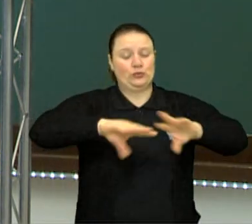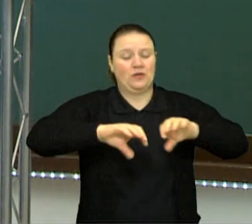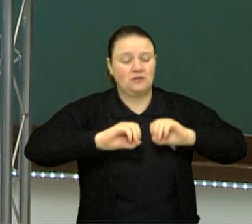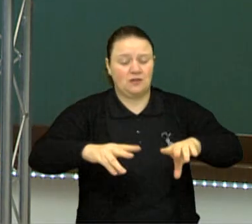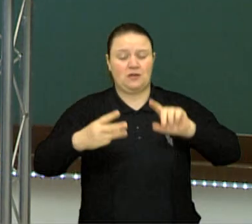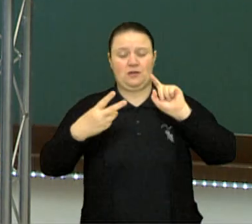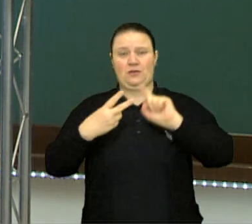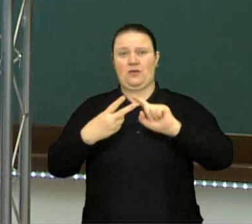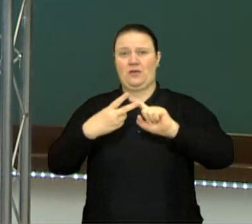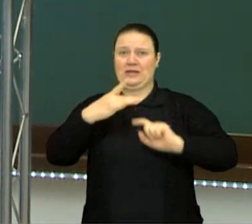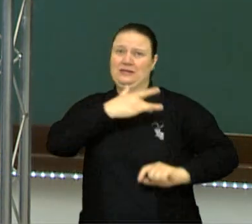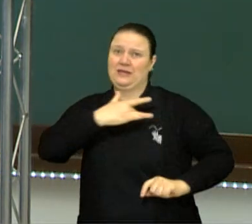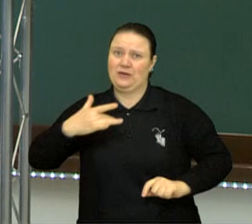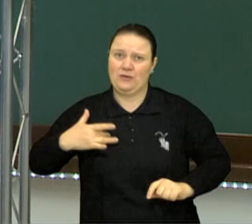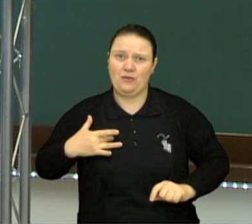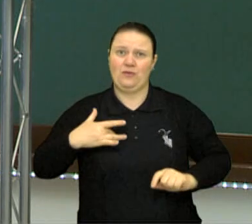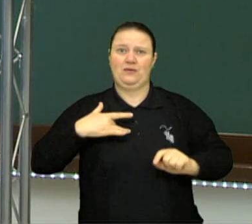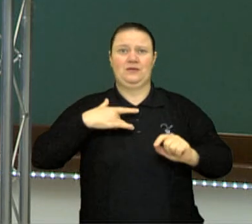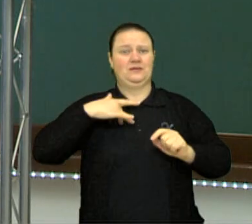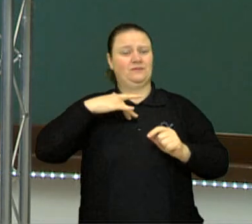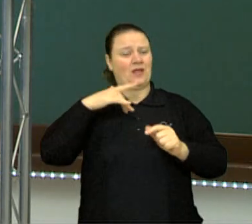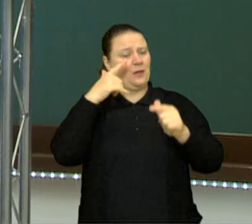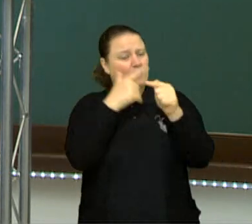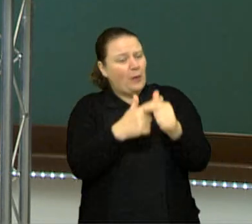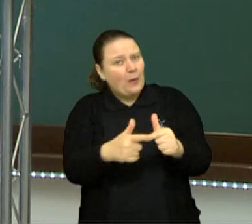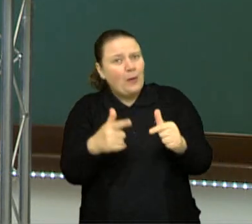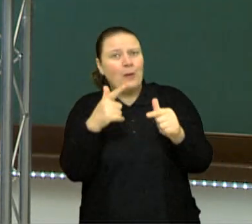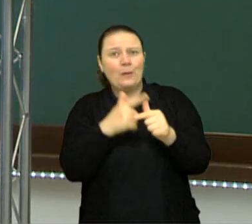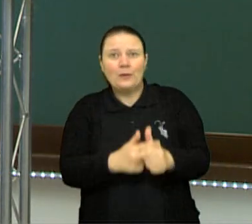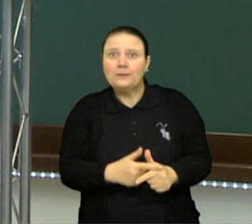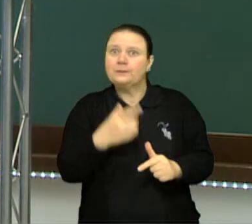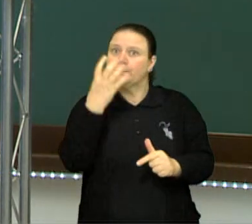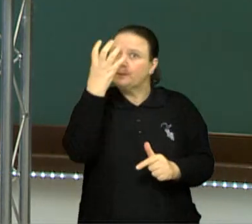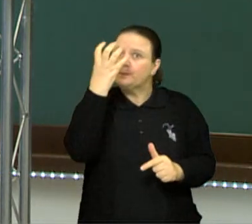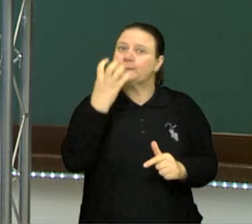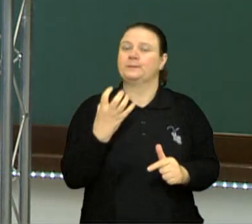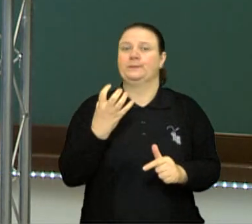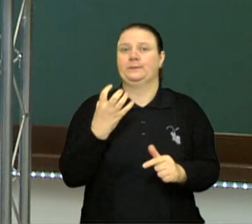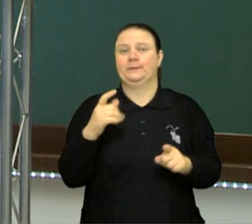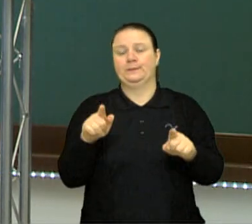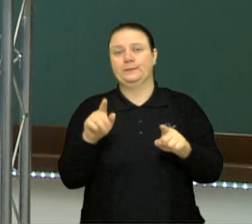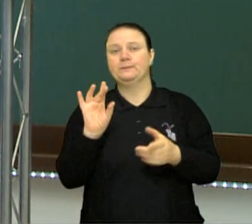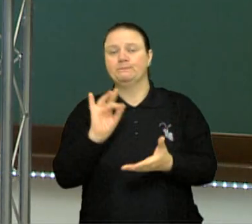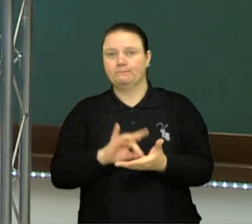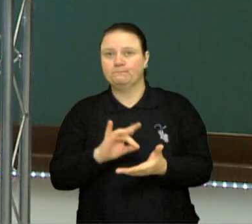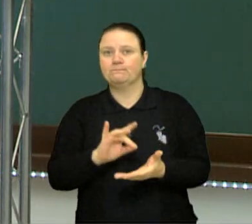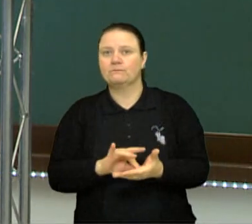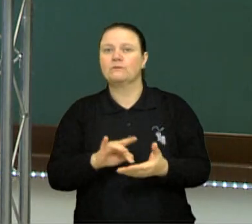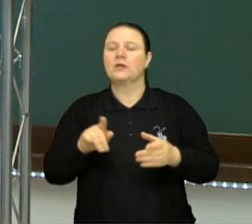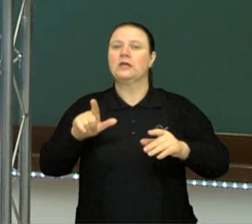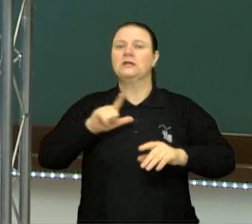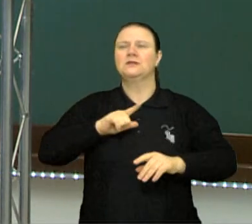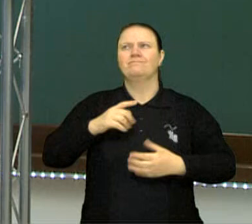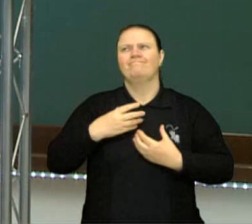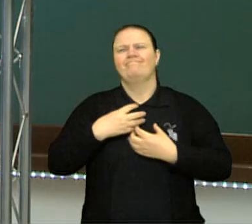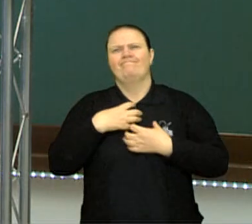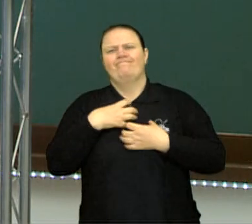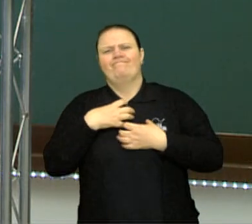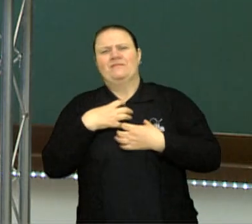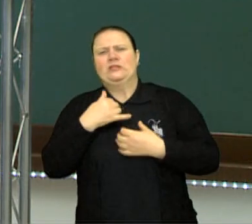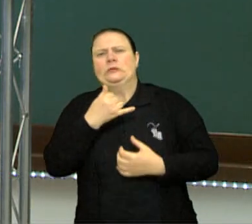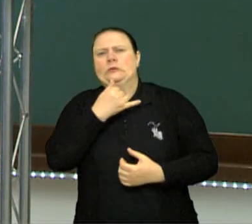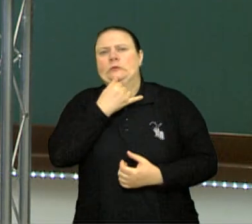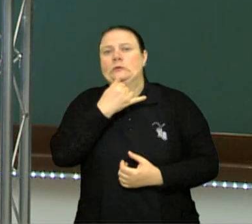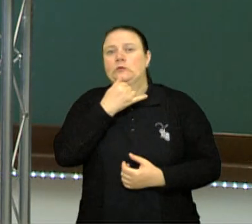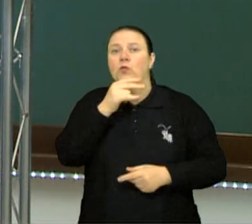saúde. Então, a problemática que envolve o Kurdistão é séria e, logicamente, coloca uma sensação de tristeza muito grande